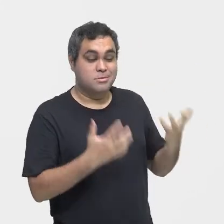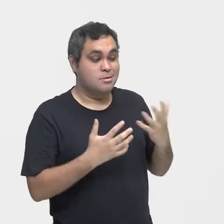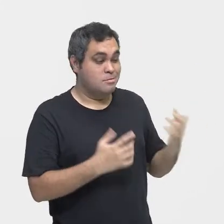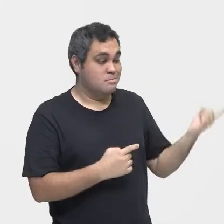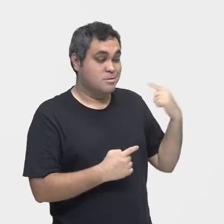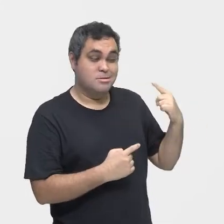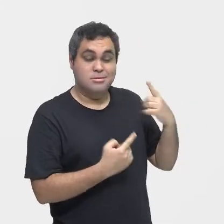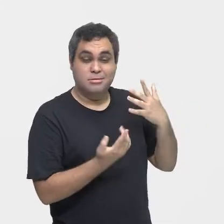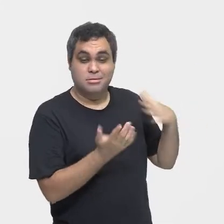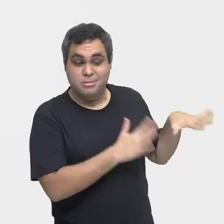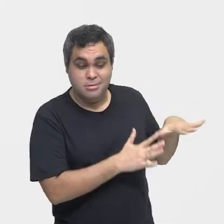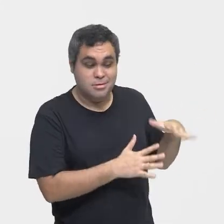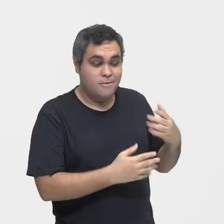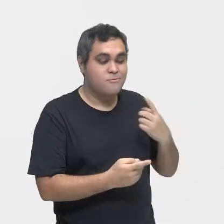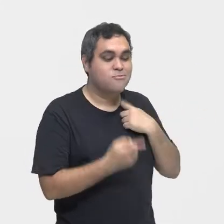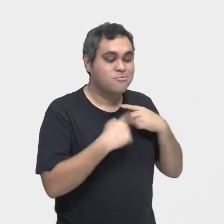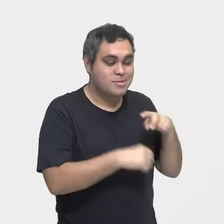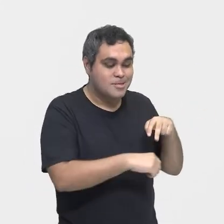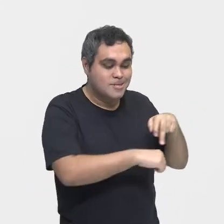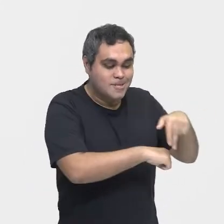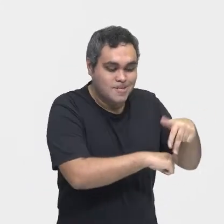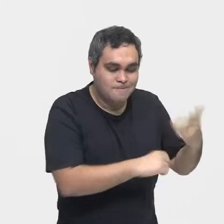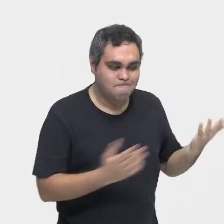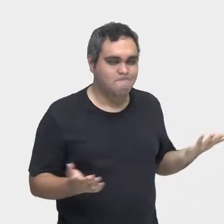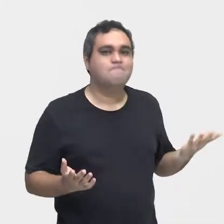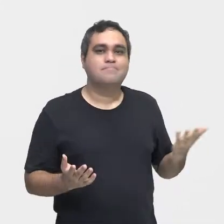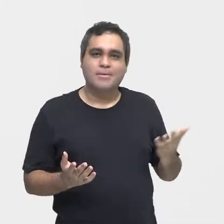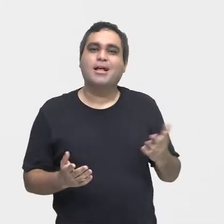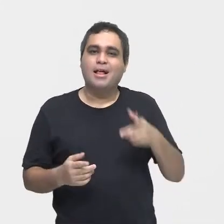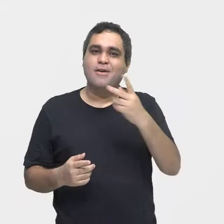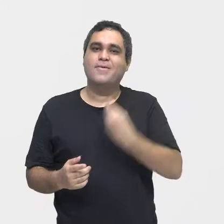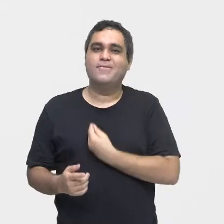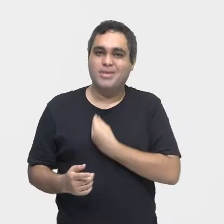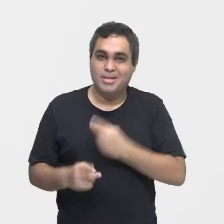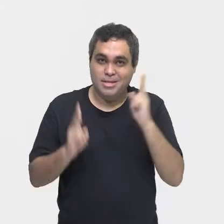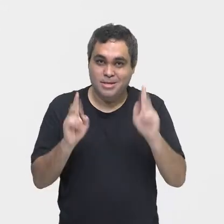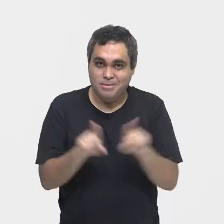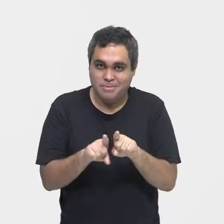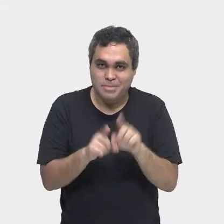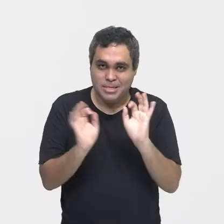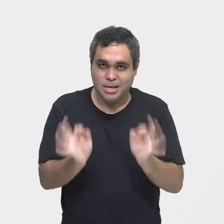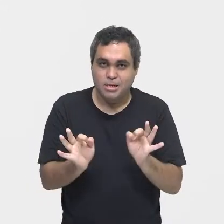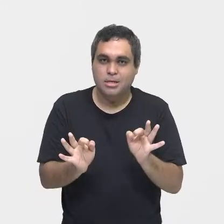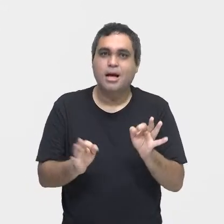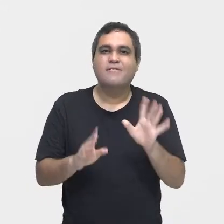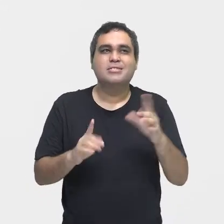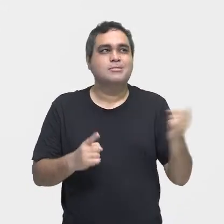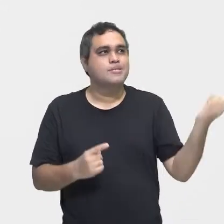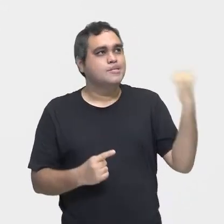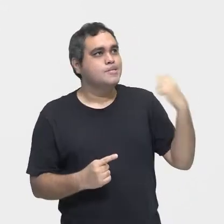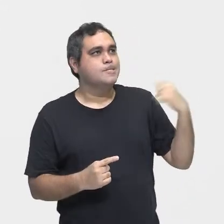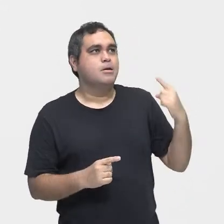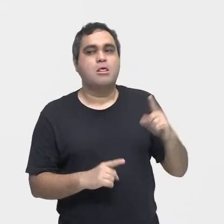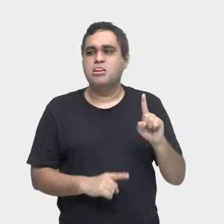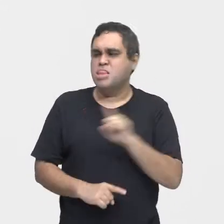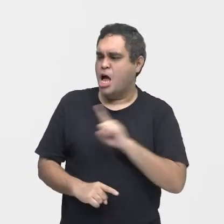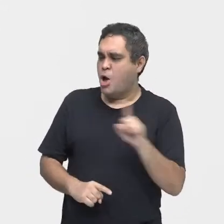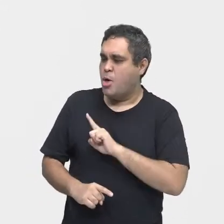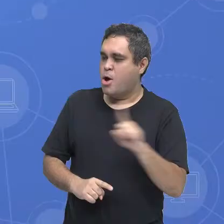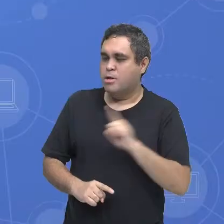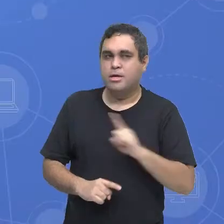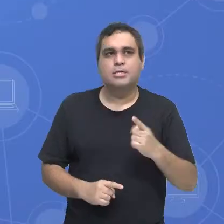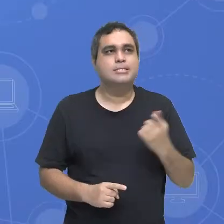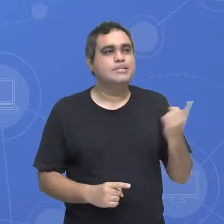às vezes não acontece na vida de vocês. Às vezes a gente quer fazer uma coisa, mas aí dizem para a gente não fazer. A gente sabe que se